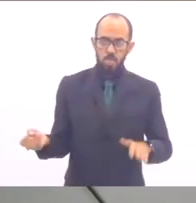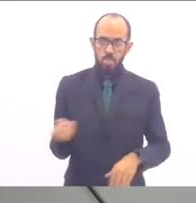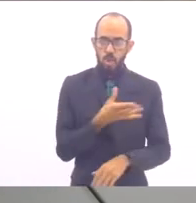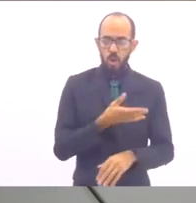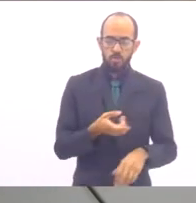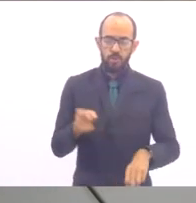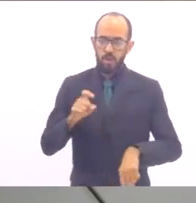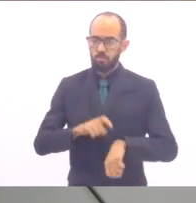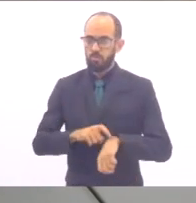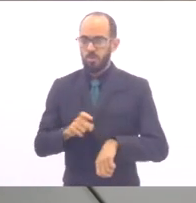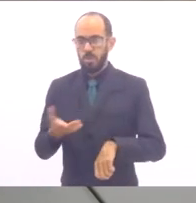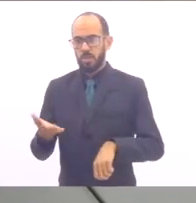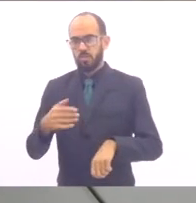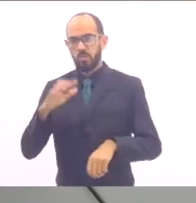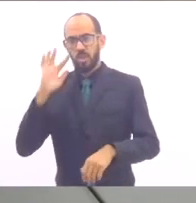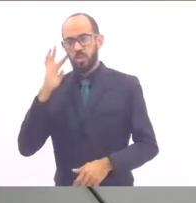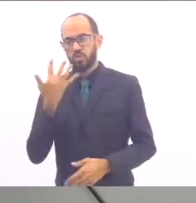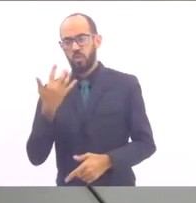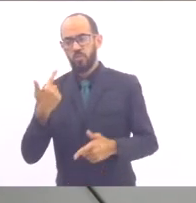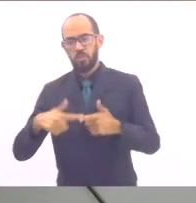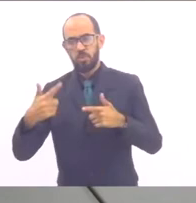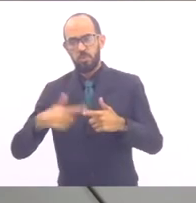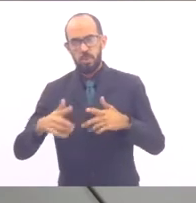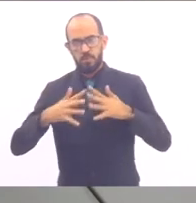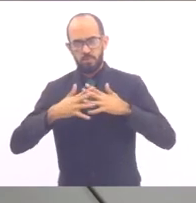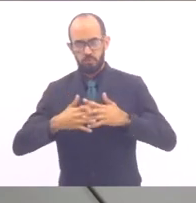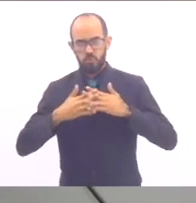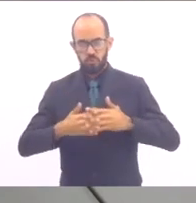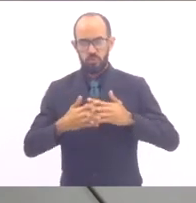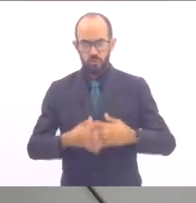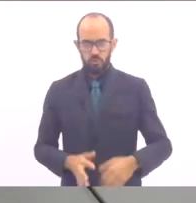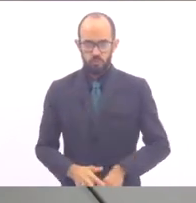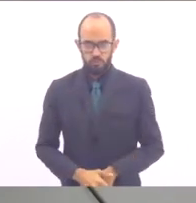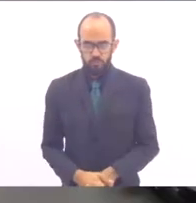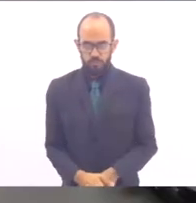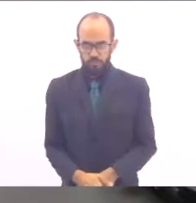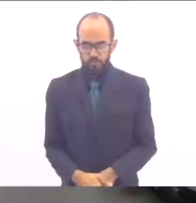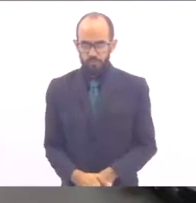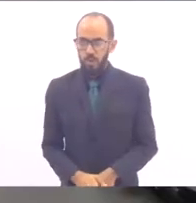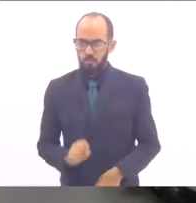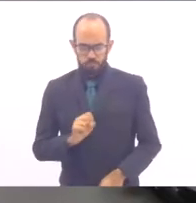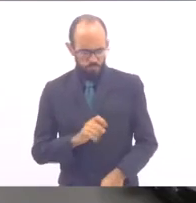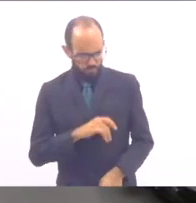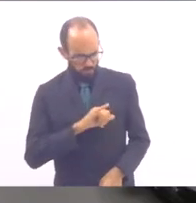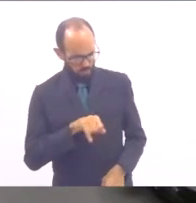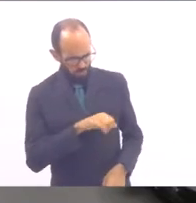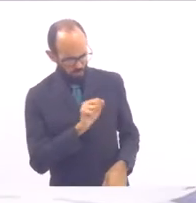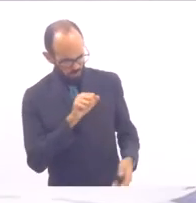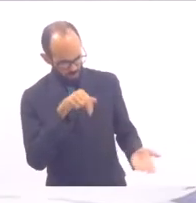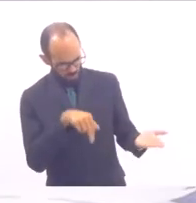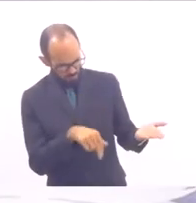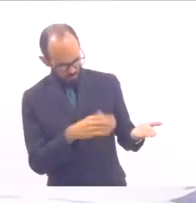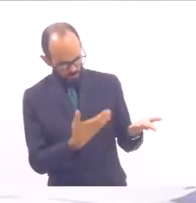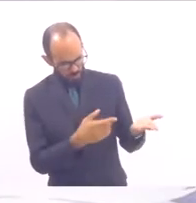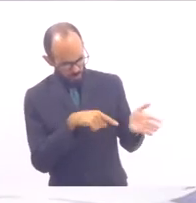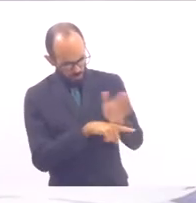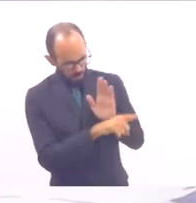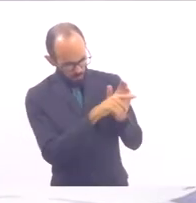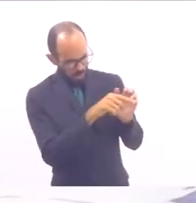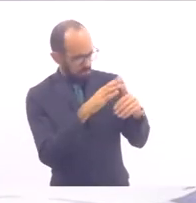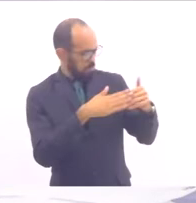imediata, que possa resolver esse conflito. Já agora, deixa eu perguntar uma coisa para qualquer